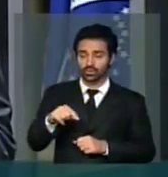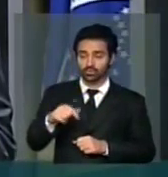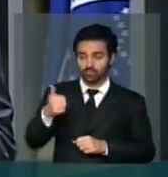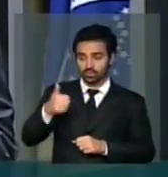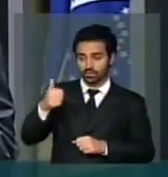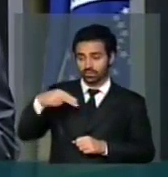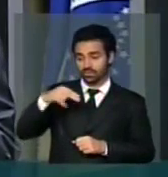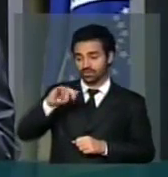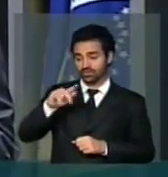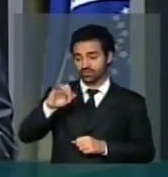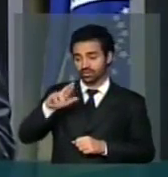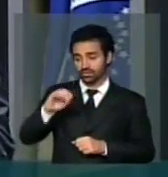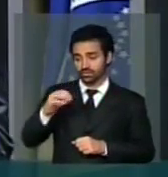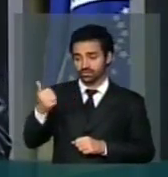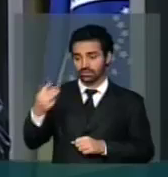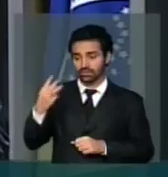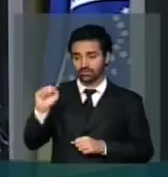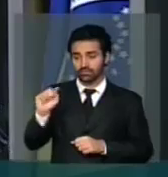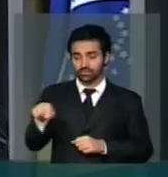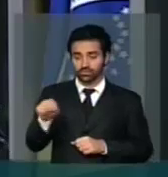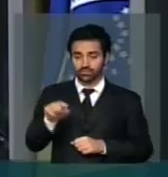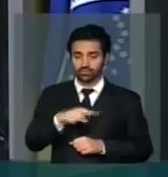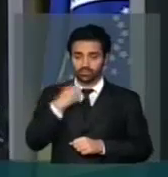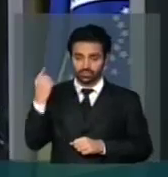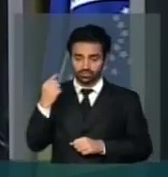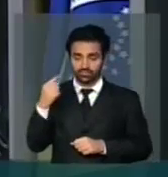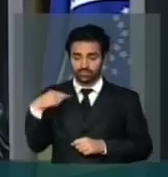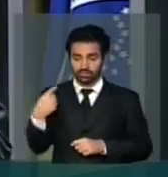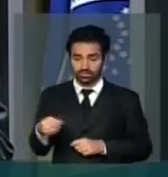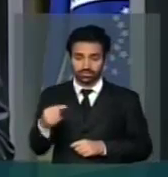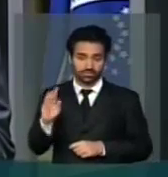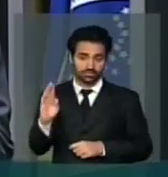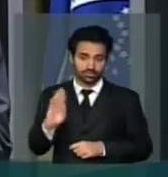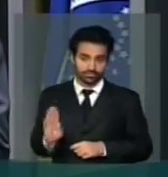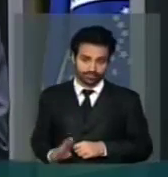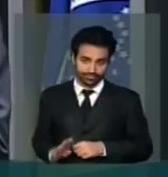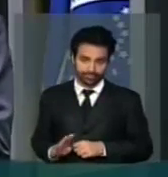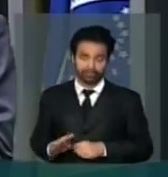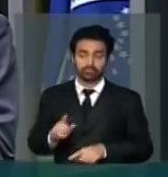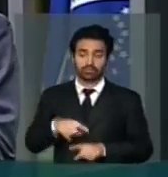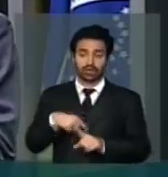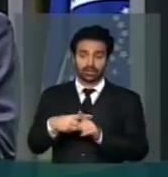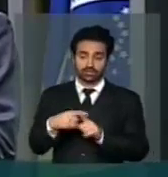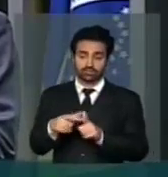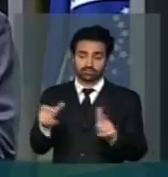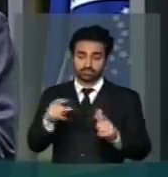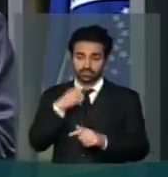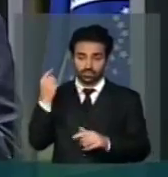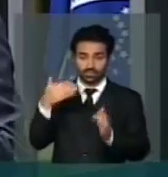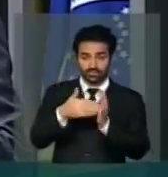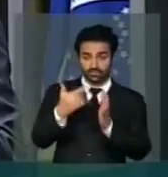teve 13 mil mortos nesta faixa etária. Até 2016, um total de